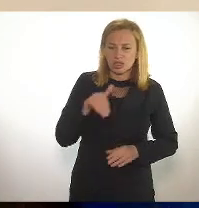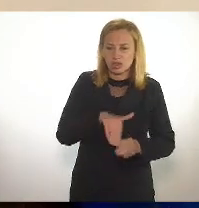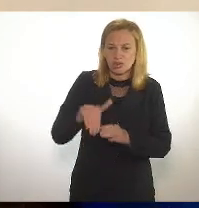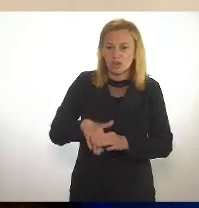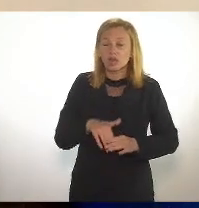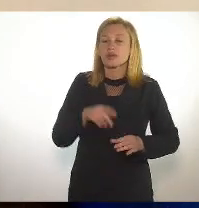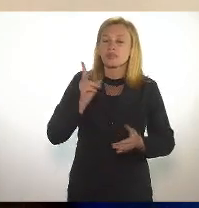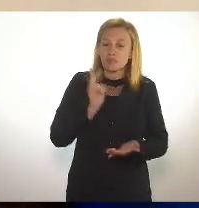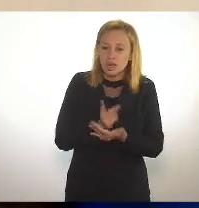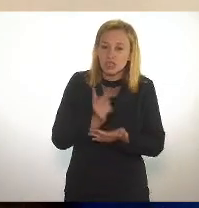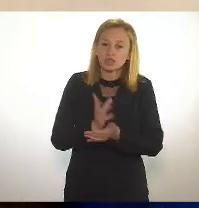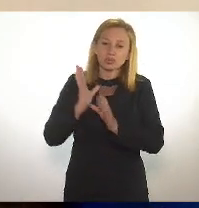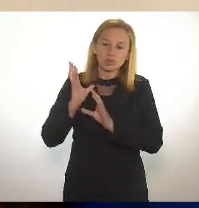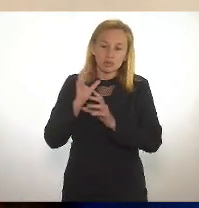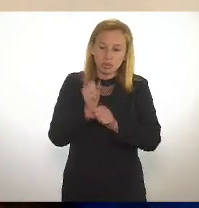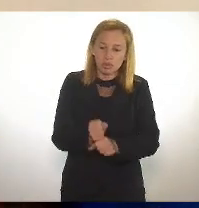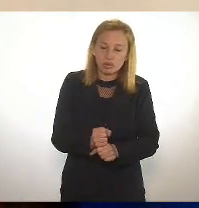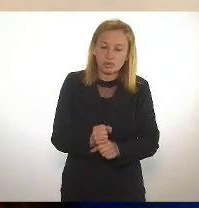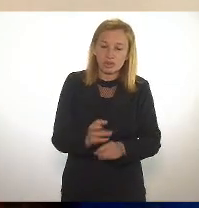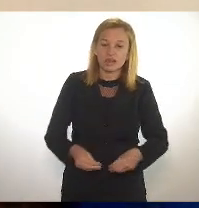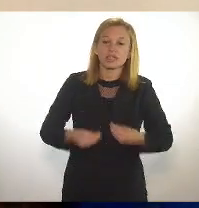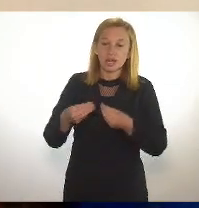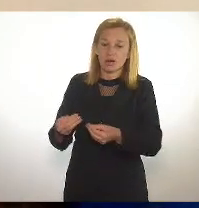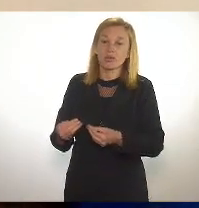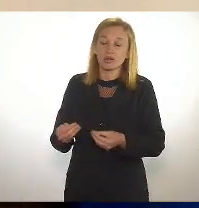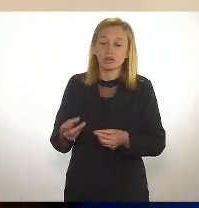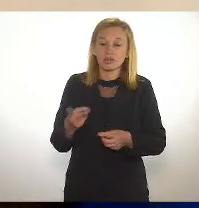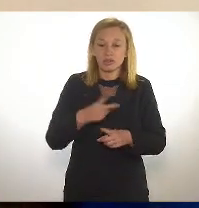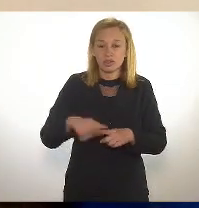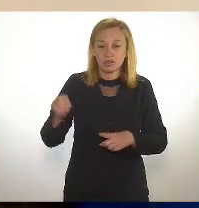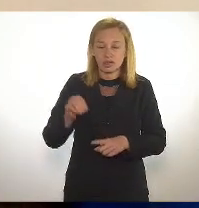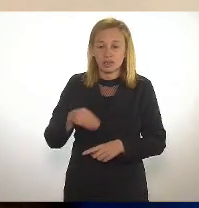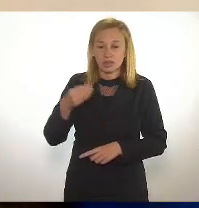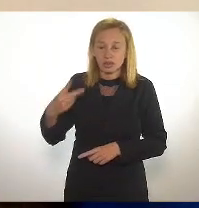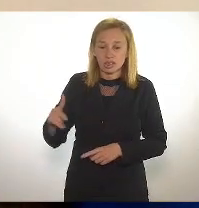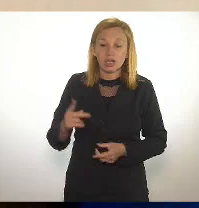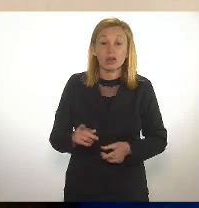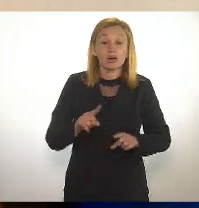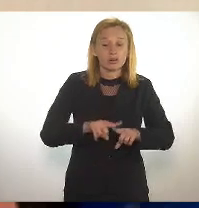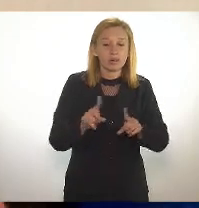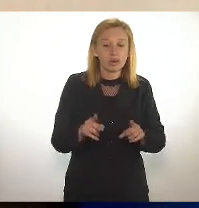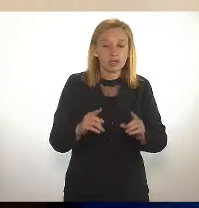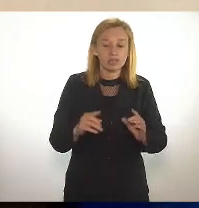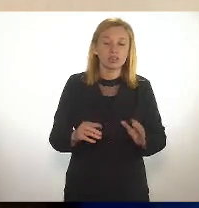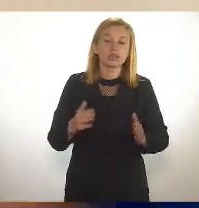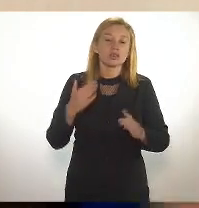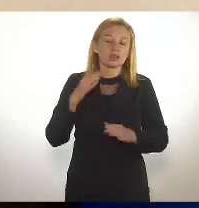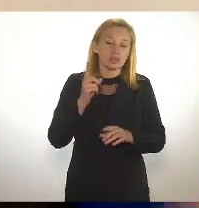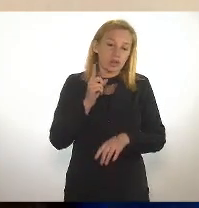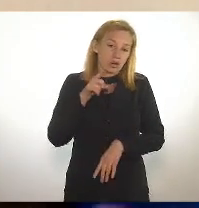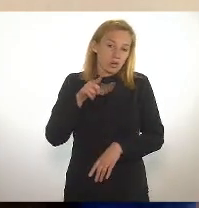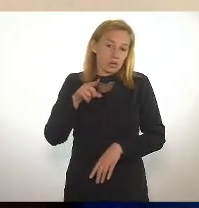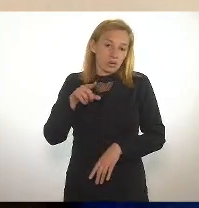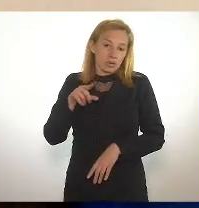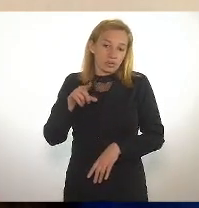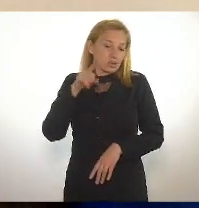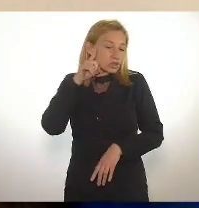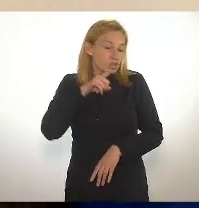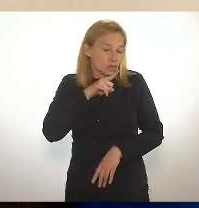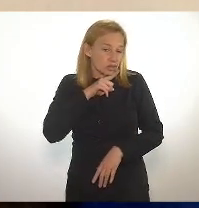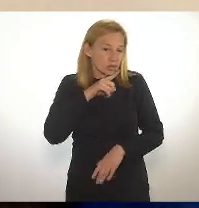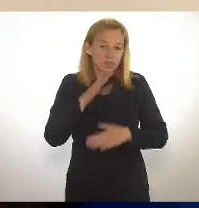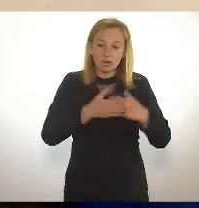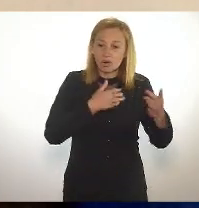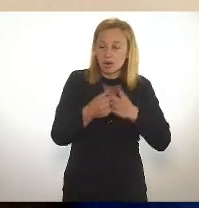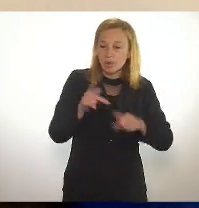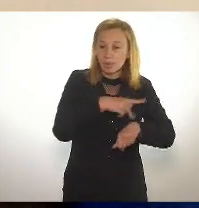dificilmente vai dar uma vitória trocada. E o colégio eleitoral, que os Estados Unidos, como qualquer país, o Brasil, mas os Estados Unidos também